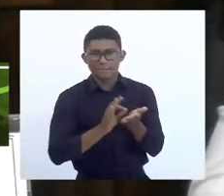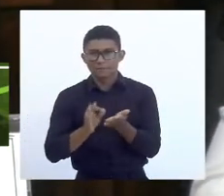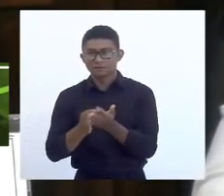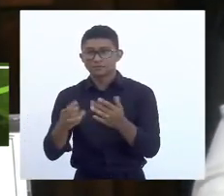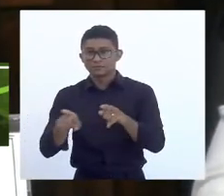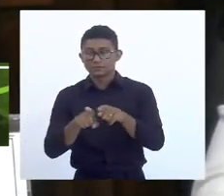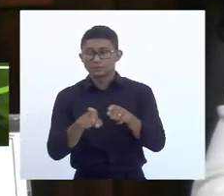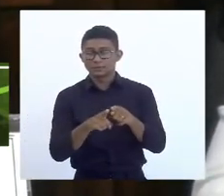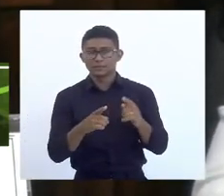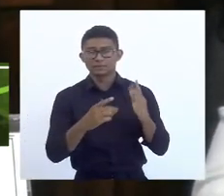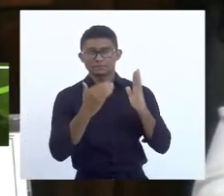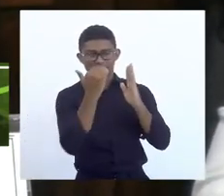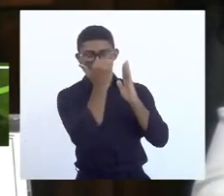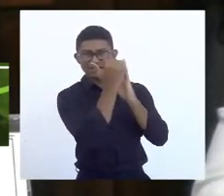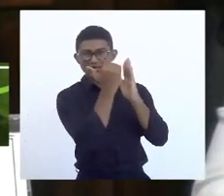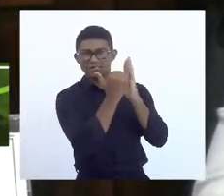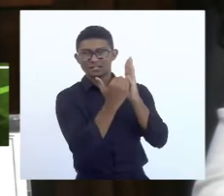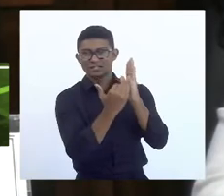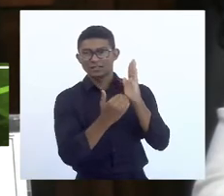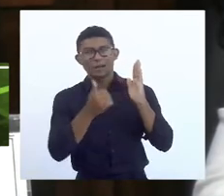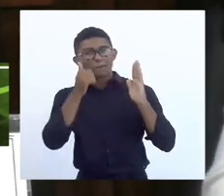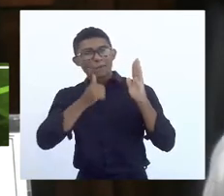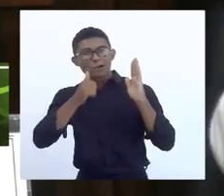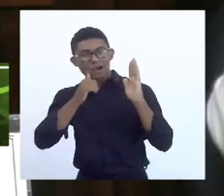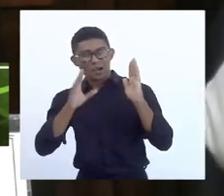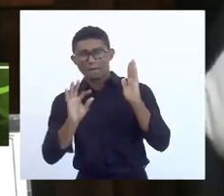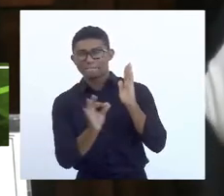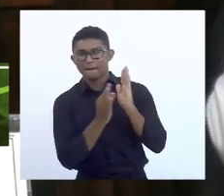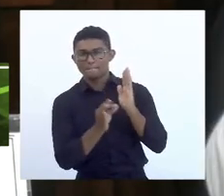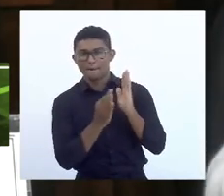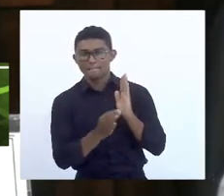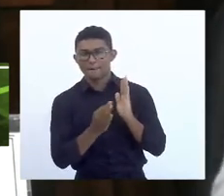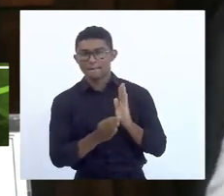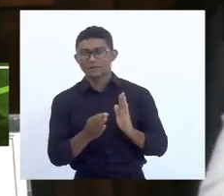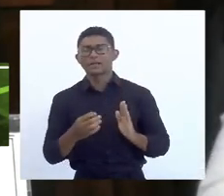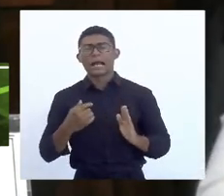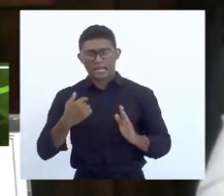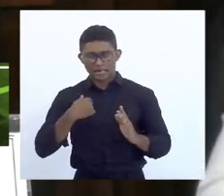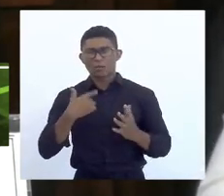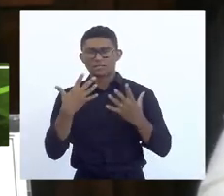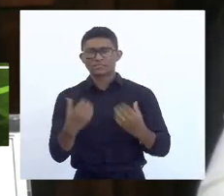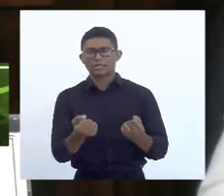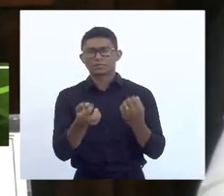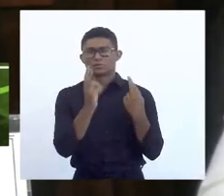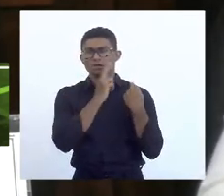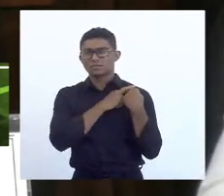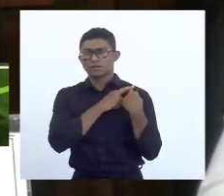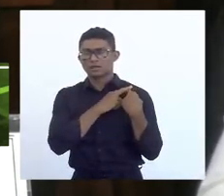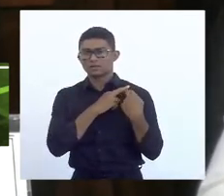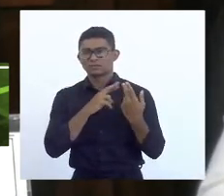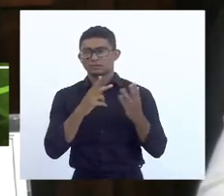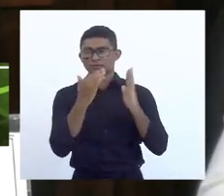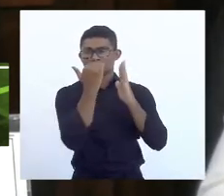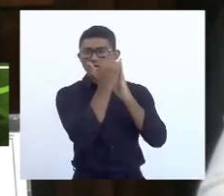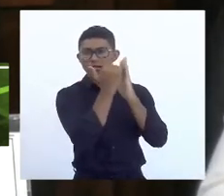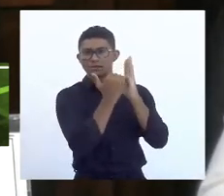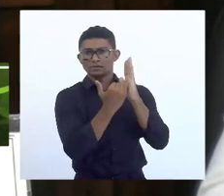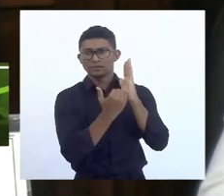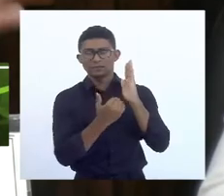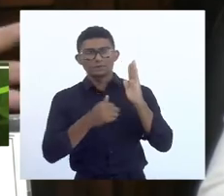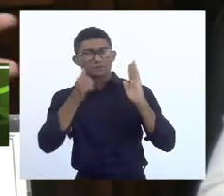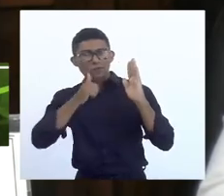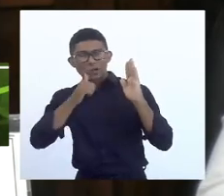mulheres signatárias. Eu me responsabilizo em coletar essa lista, ótimo, digamos assim, esse. E a gente faz, a gente pode, ótimo,